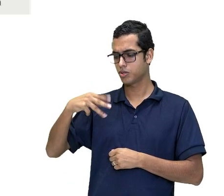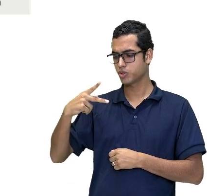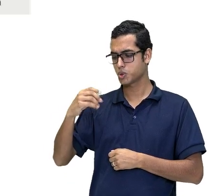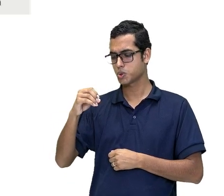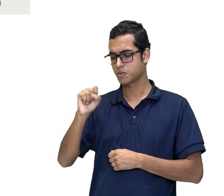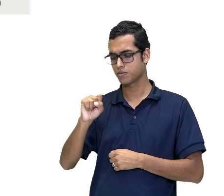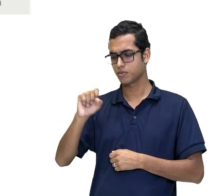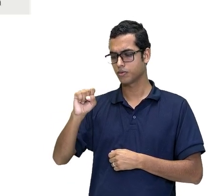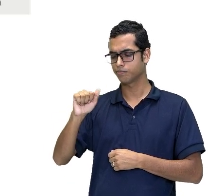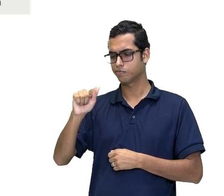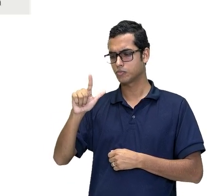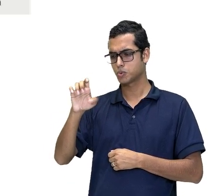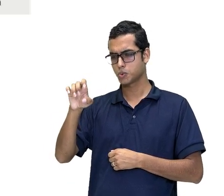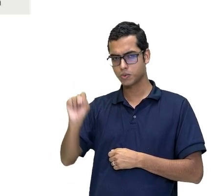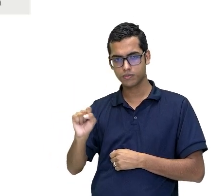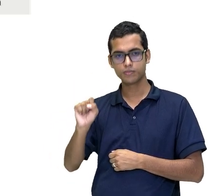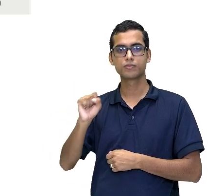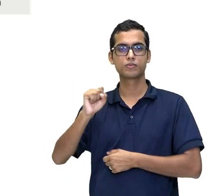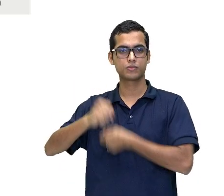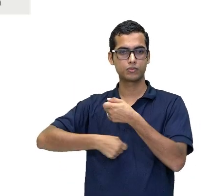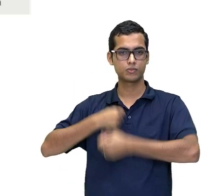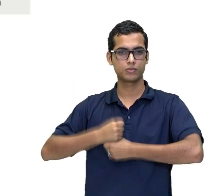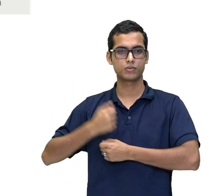governo que vai de 1898 a